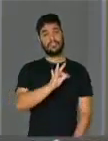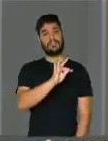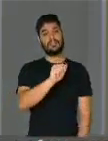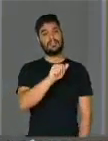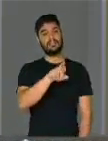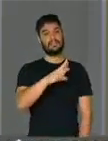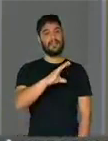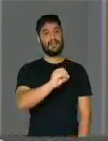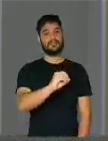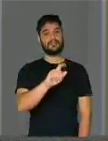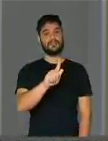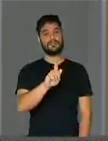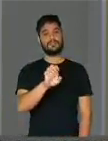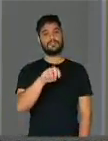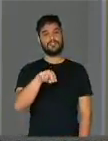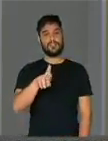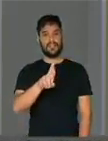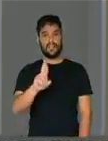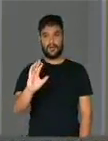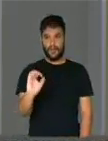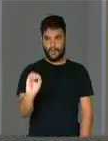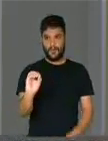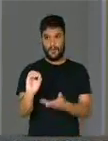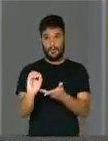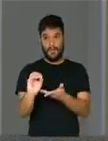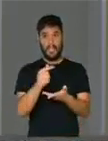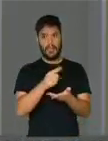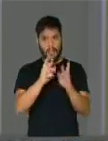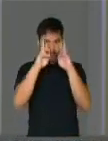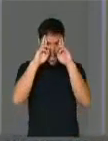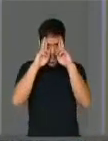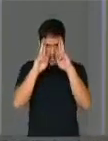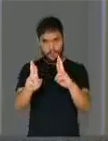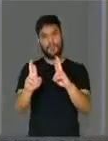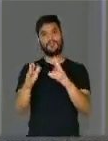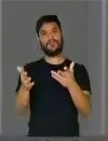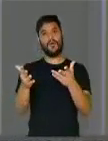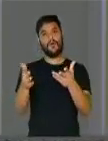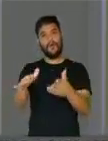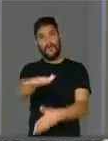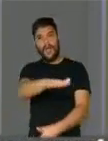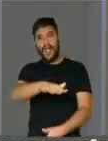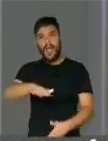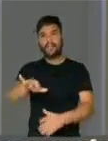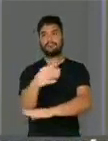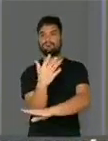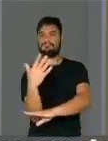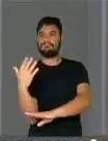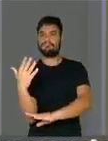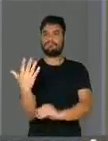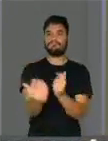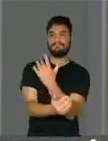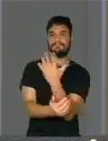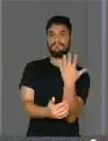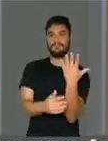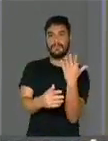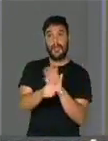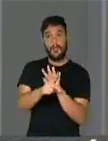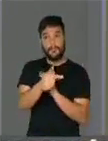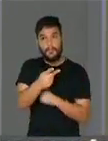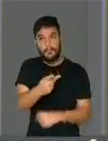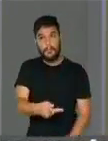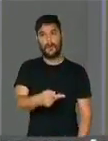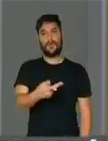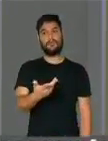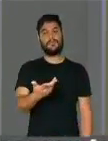corajosamente fez cumprir a decisão e garantiu às etnias que habitam naquela região o direito às suas